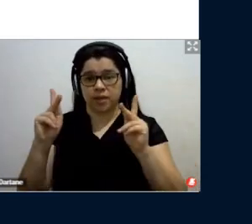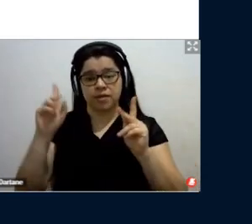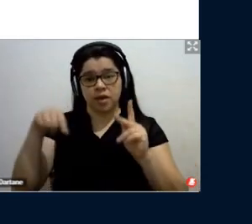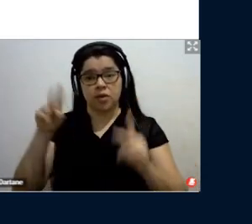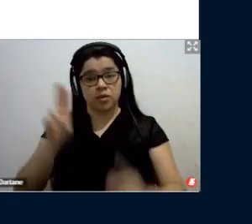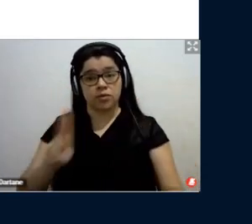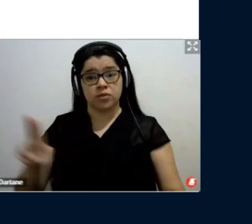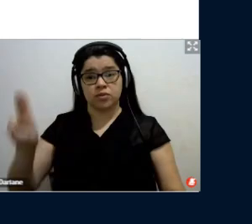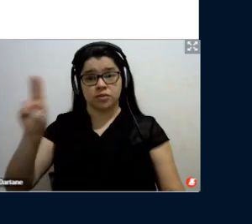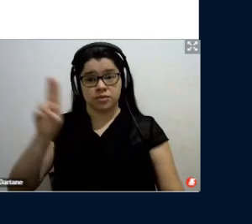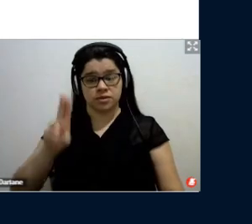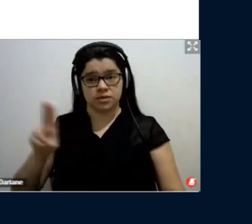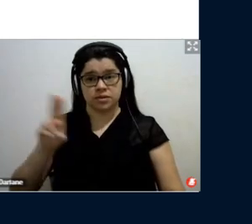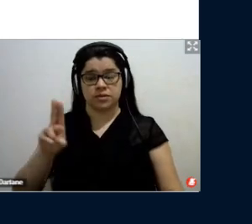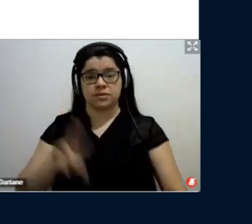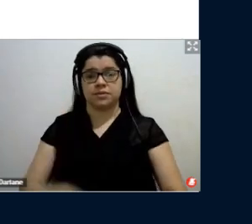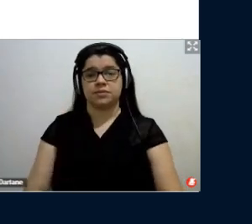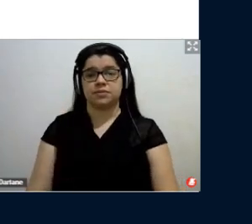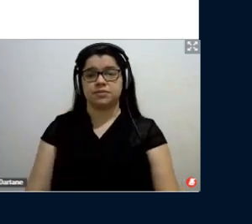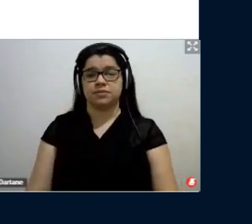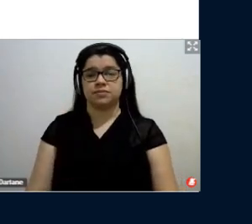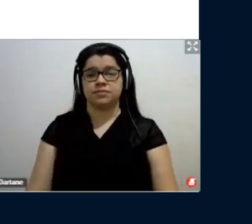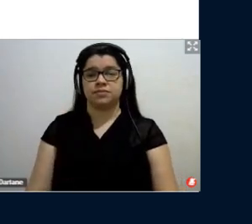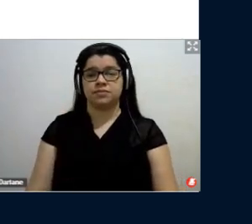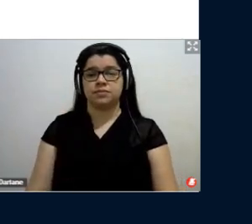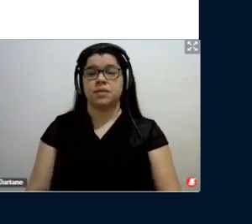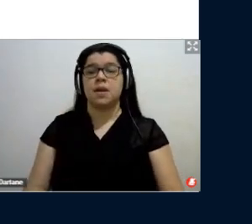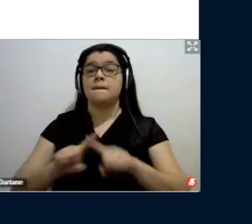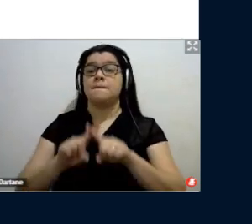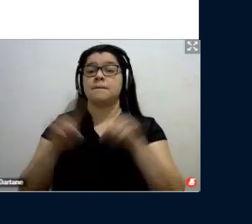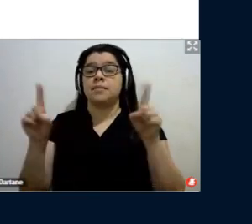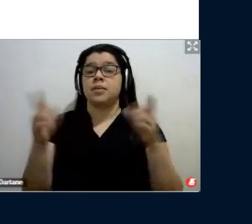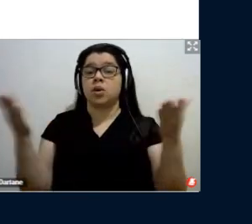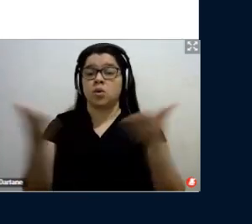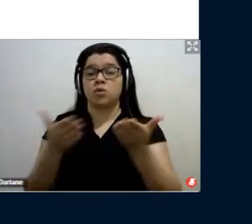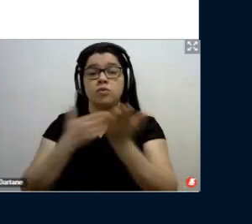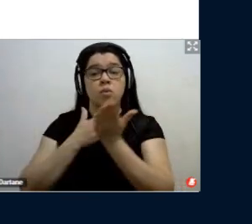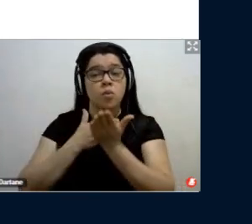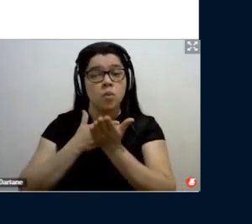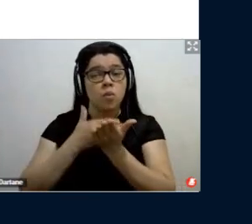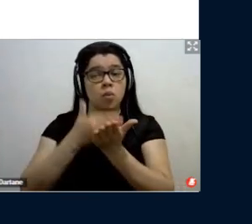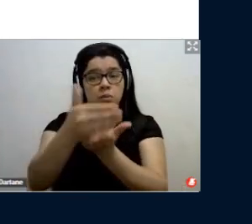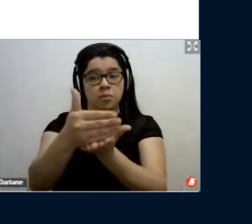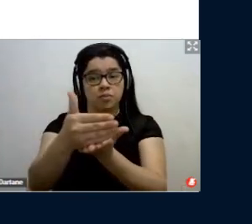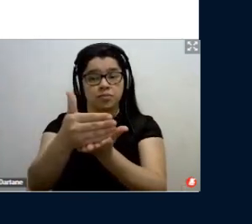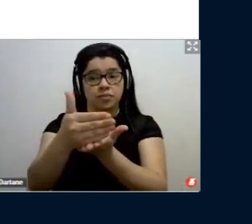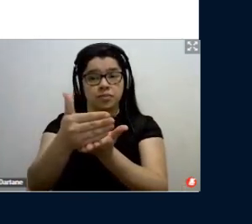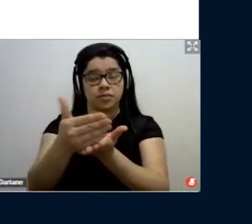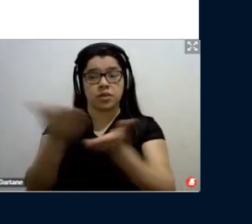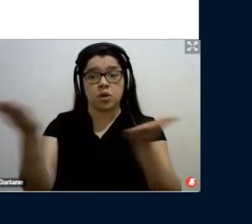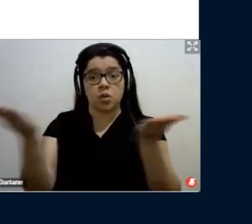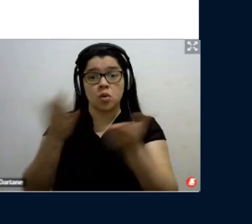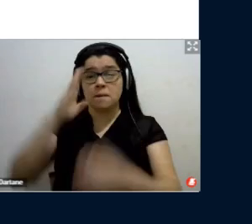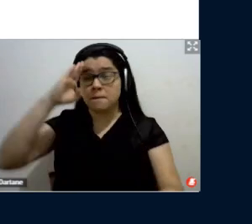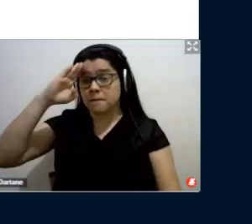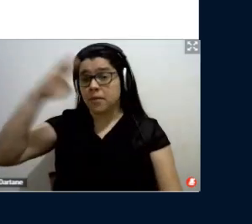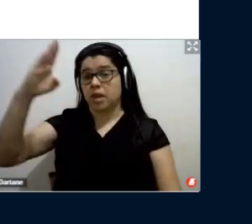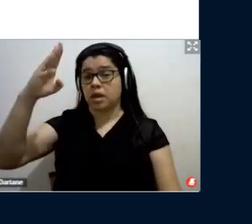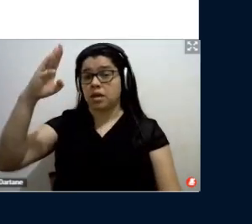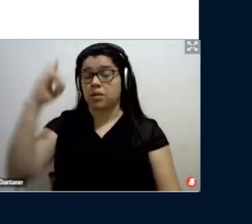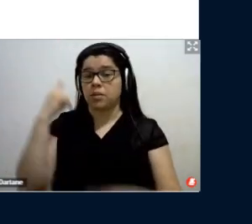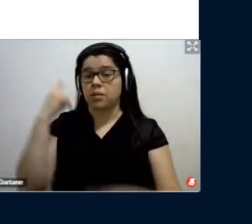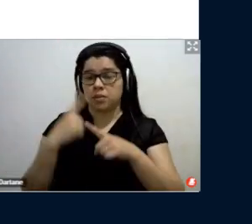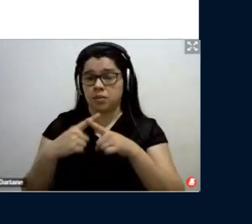mas vamos começar a aula de hoje, principalmente porque é a atividade